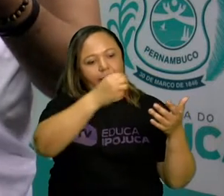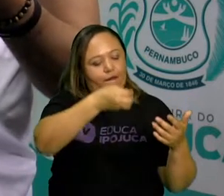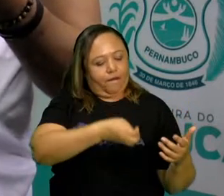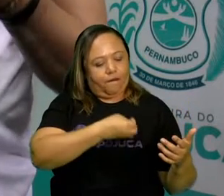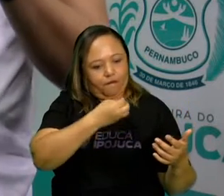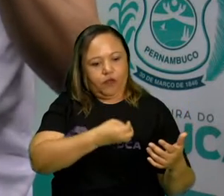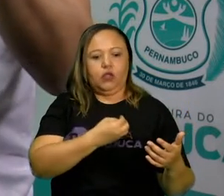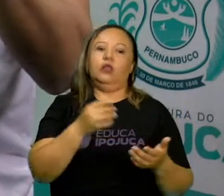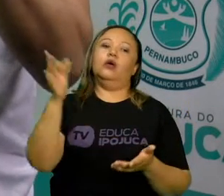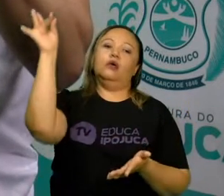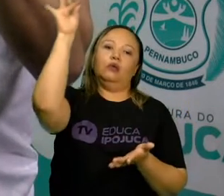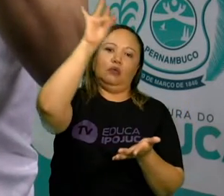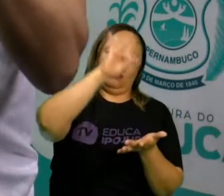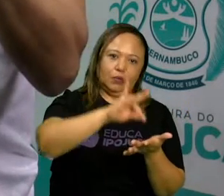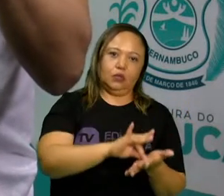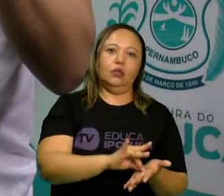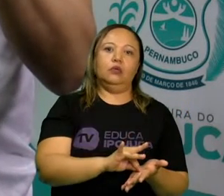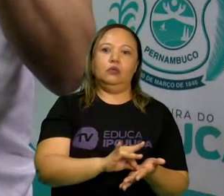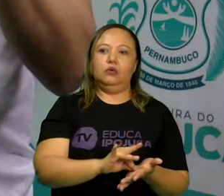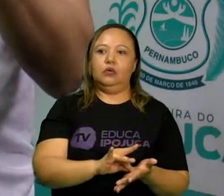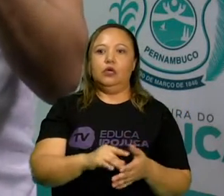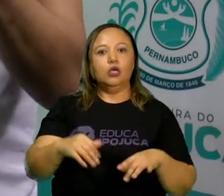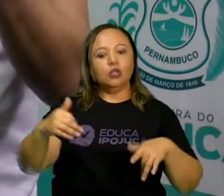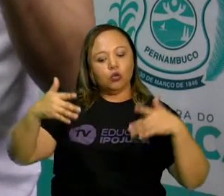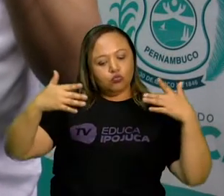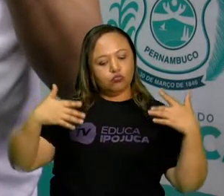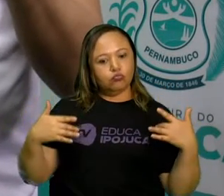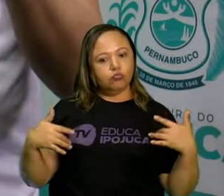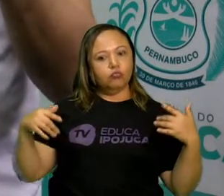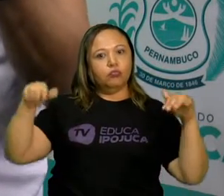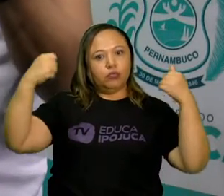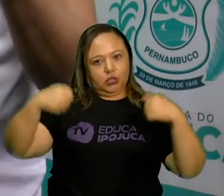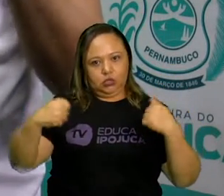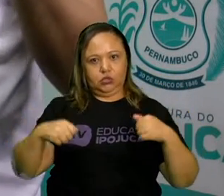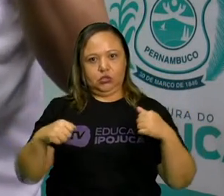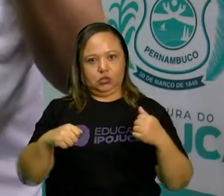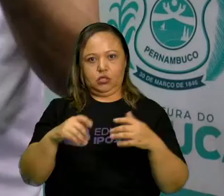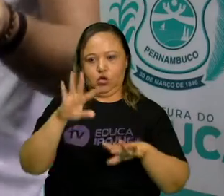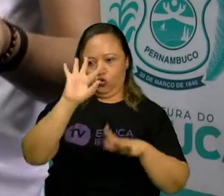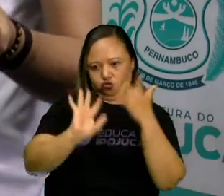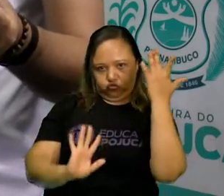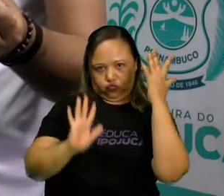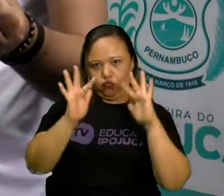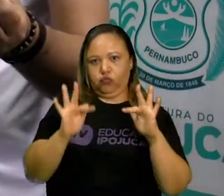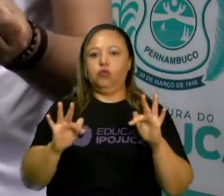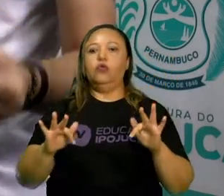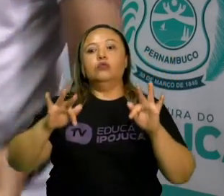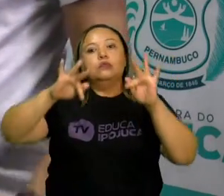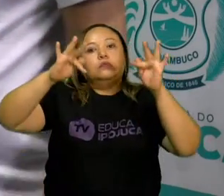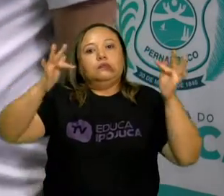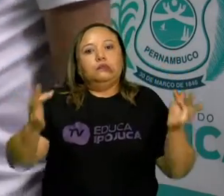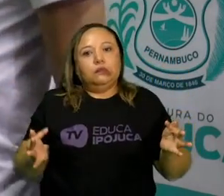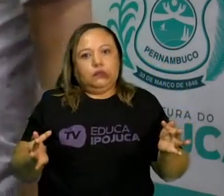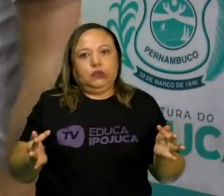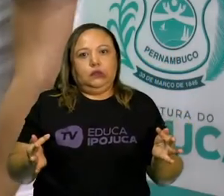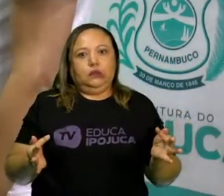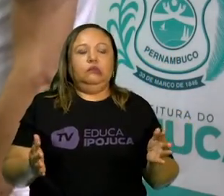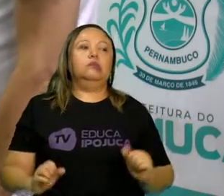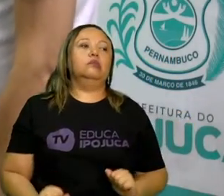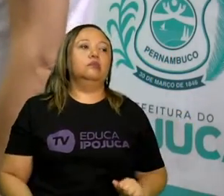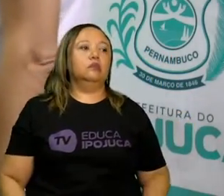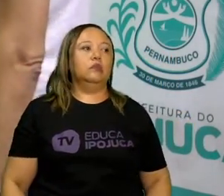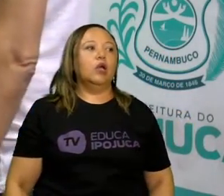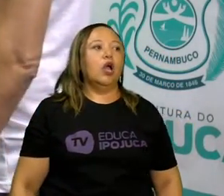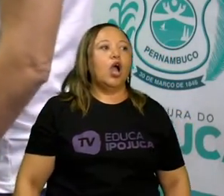Então esse gesto tem que ser real natural verdadeiro sem exageros quem